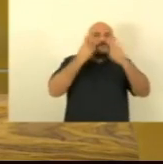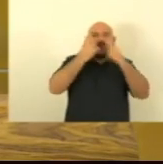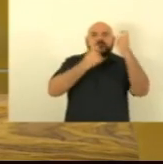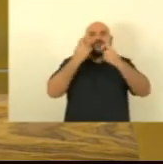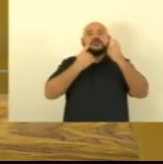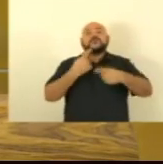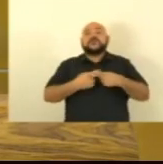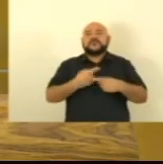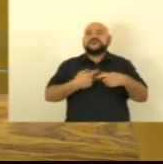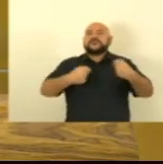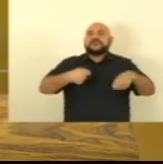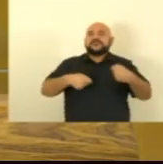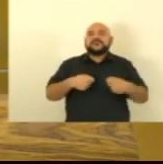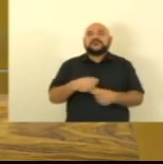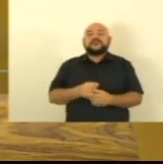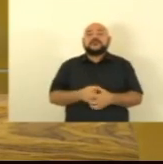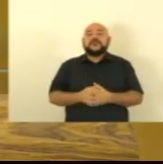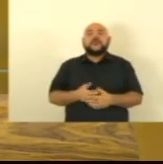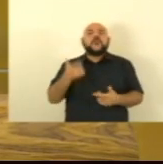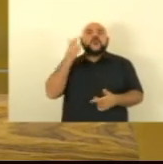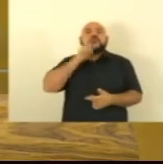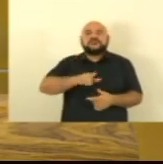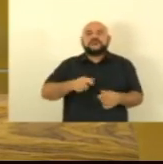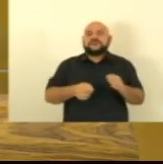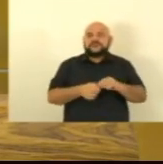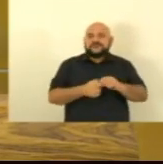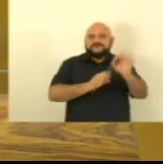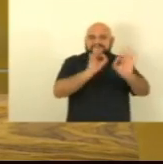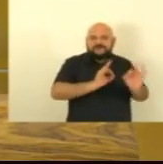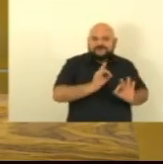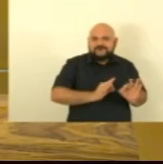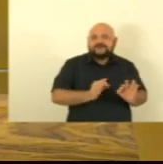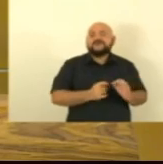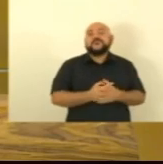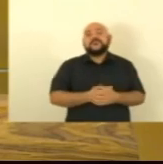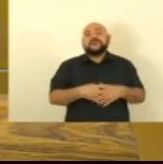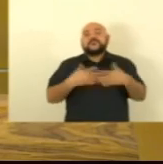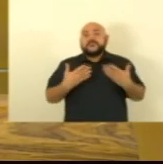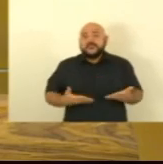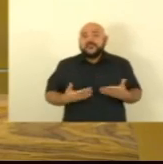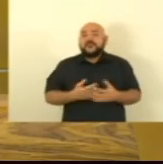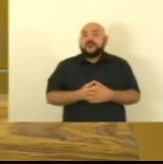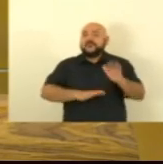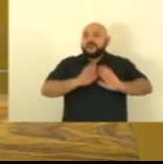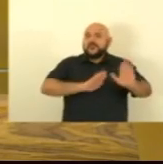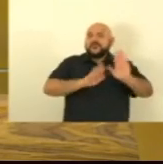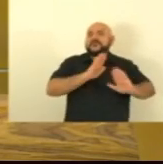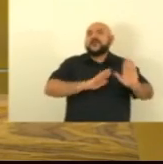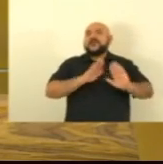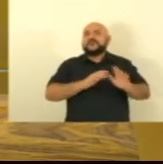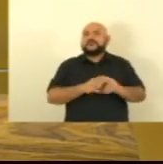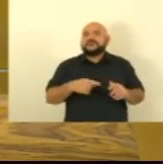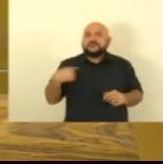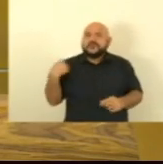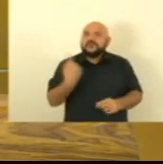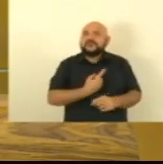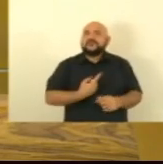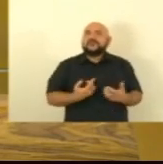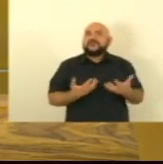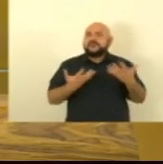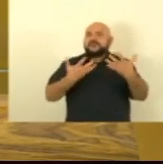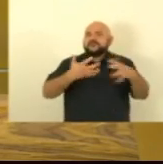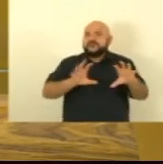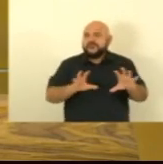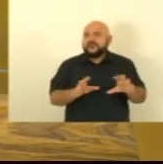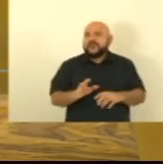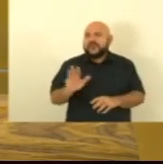vão estar assinando o seu atestado de óbito. E aí nós não queremos a cabeça do Lully, não. Nós